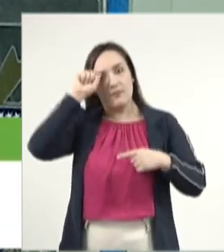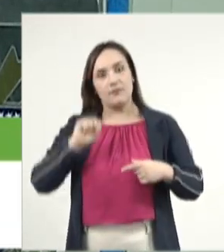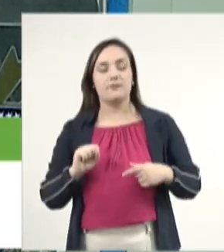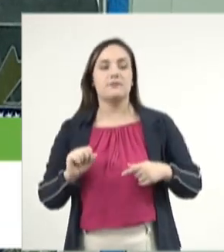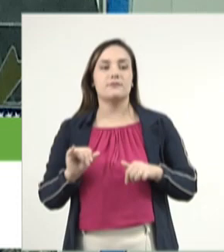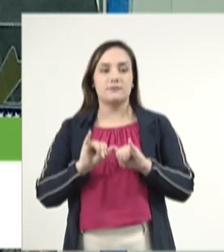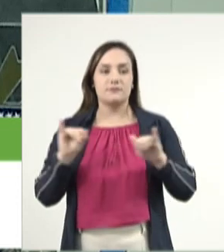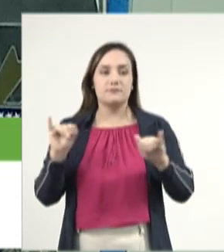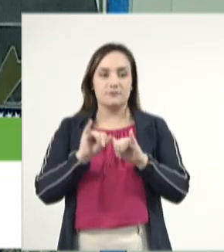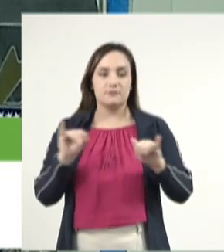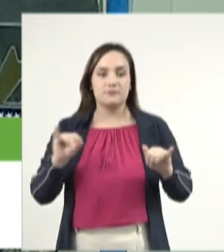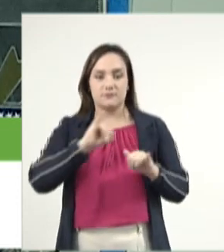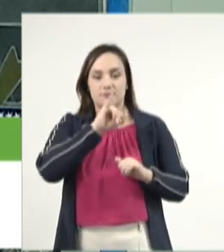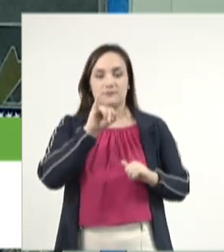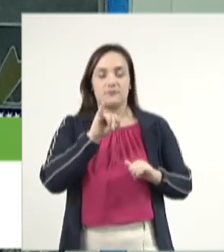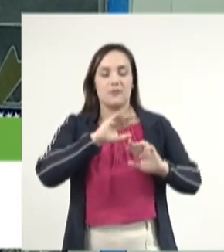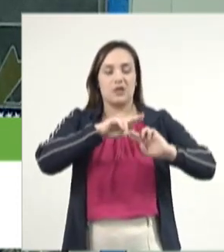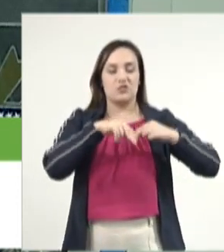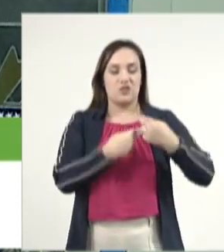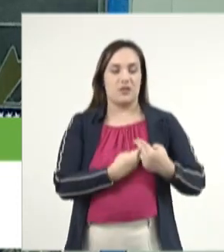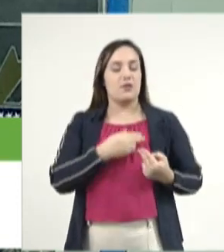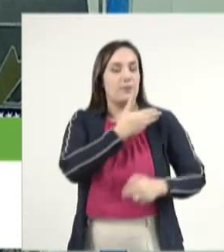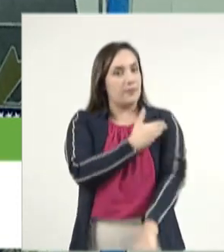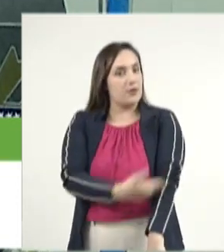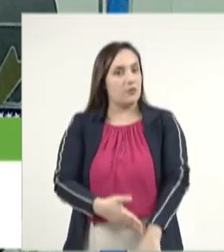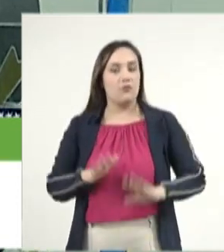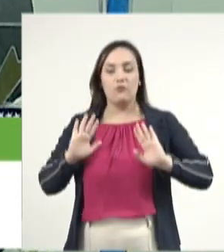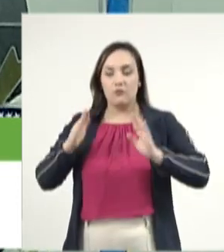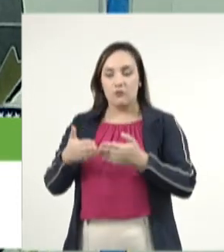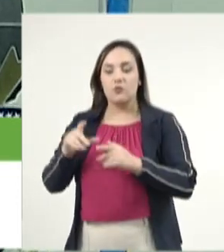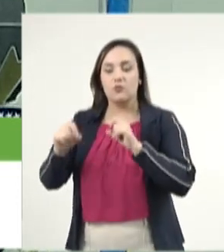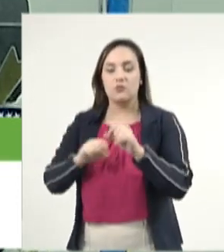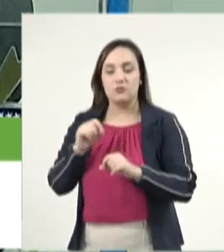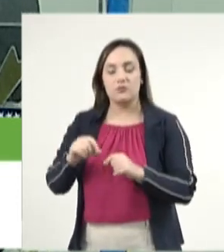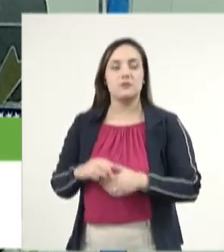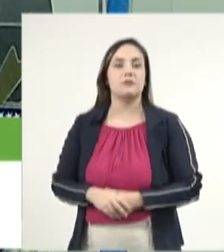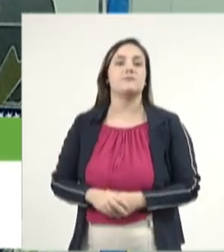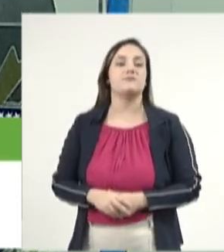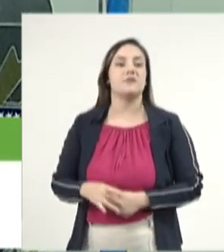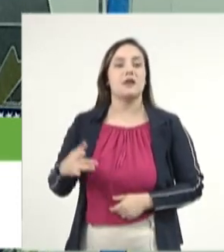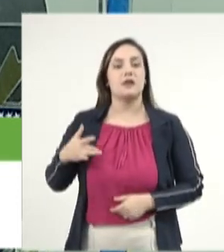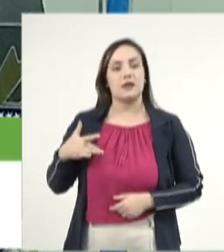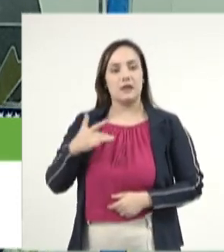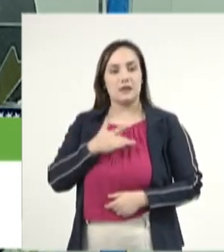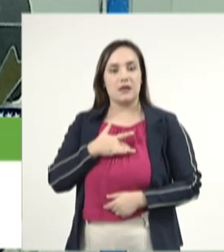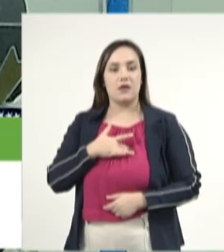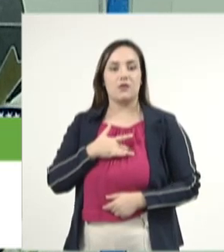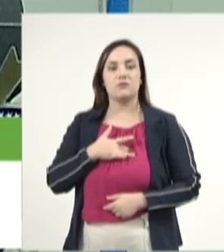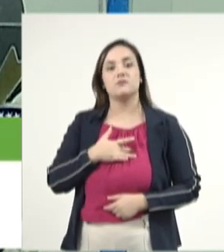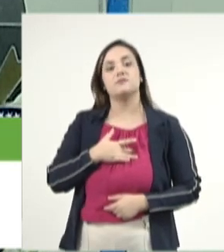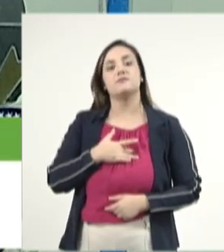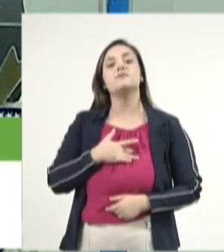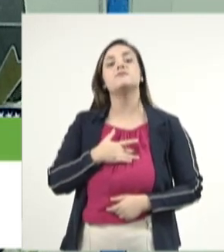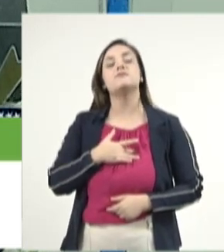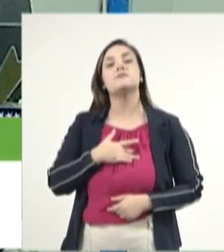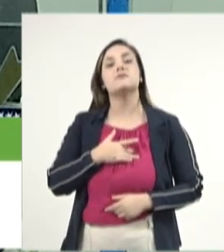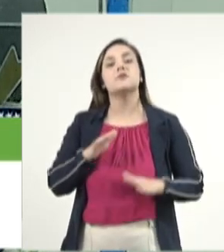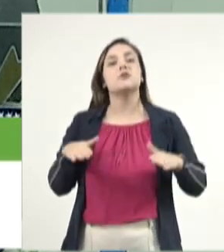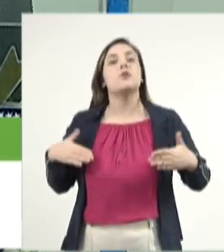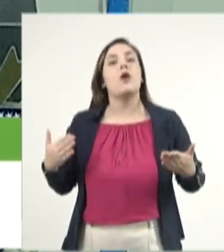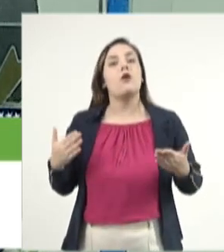a campanha Janeiro Branco, que é voltada especificamente para a saúde mental. A ideia da deputada Mara